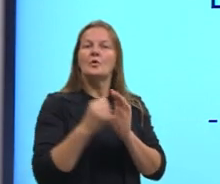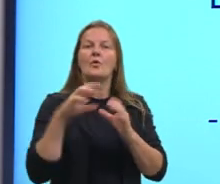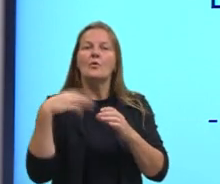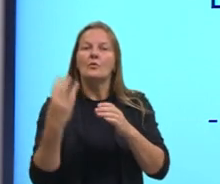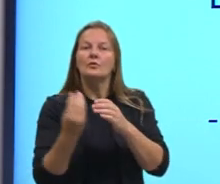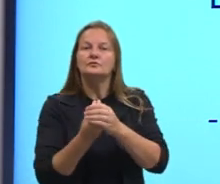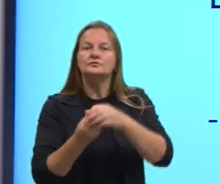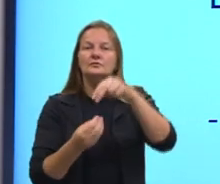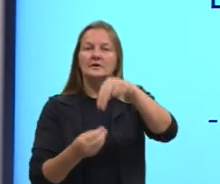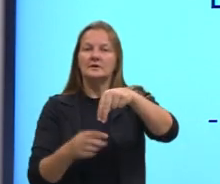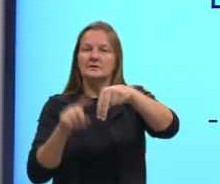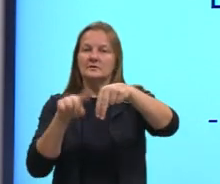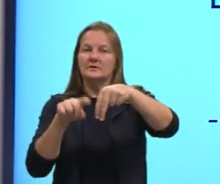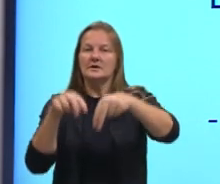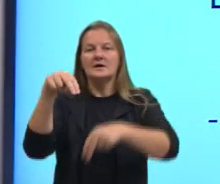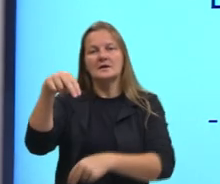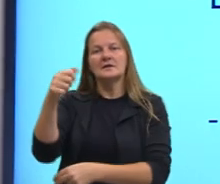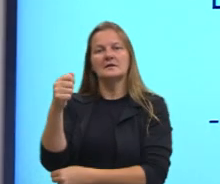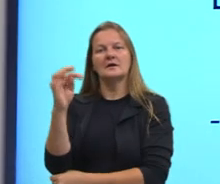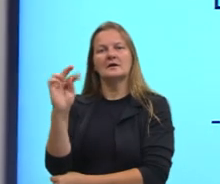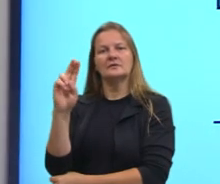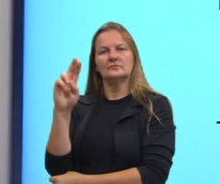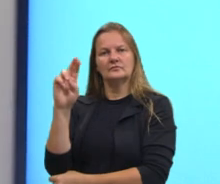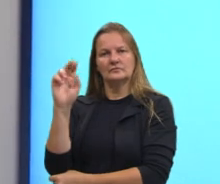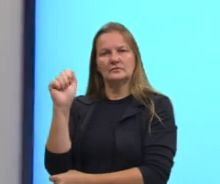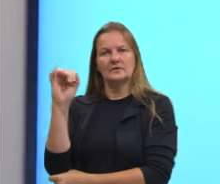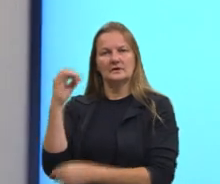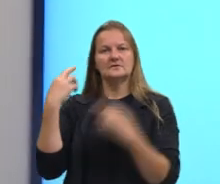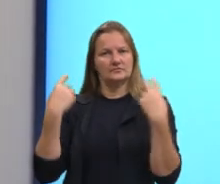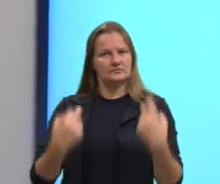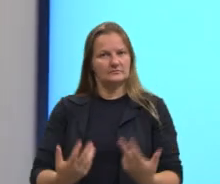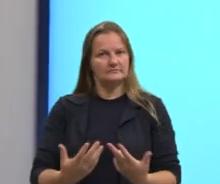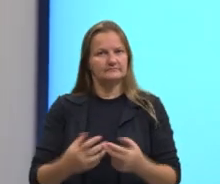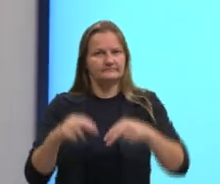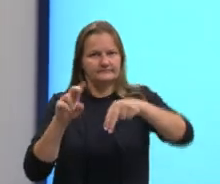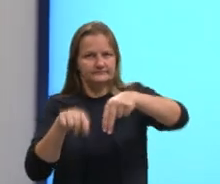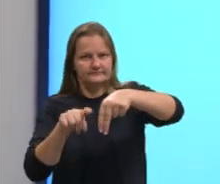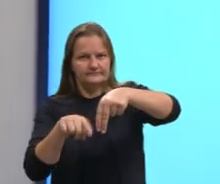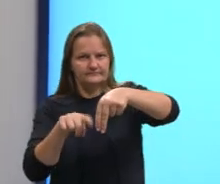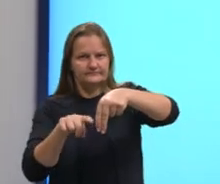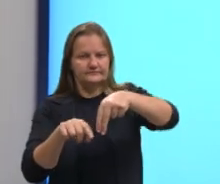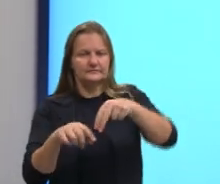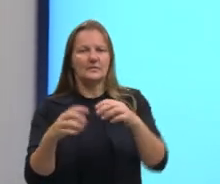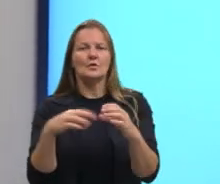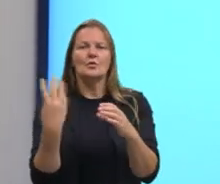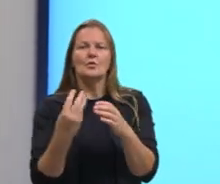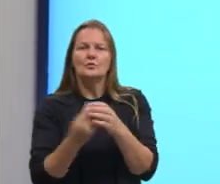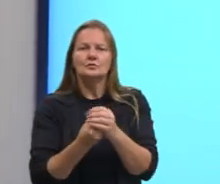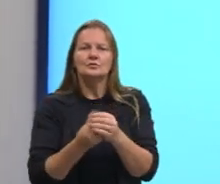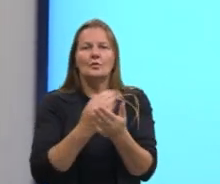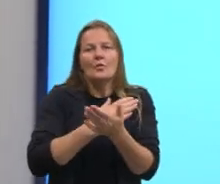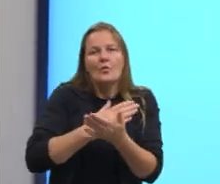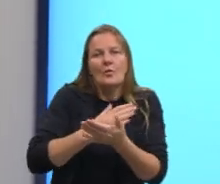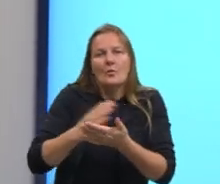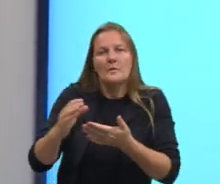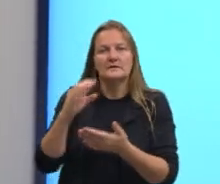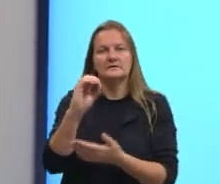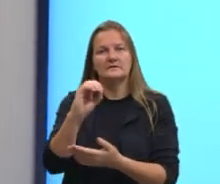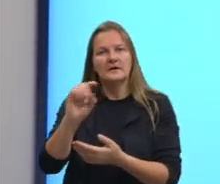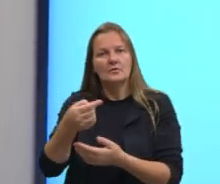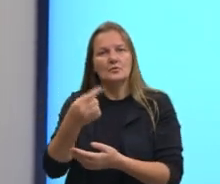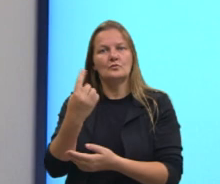conjunto N dos números naturais nota e aqui em destaque que o conjunto N começa em